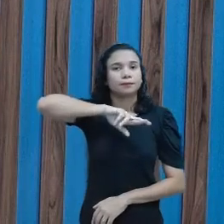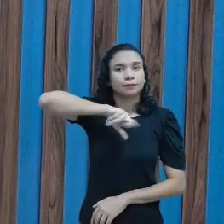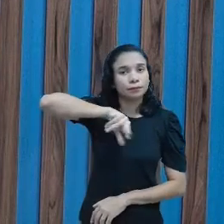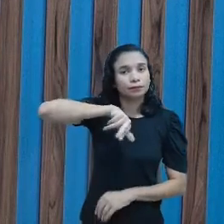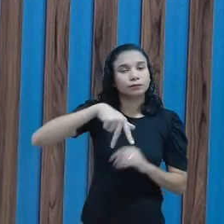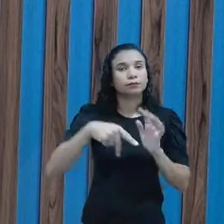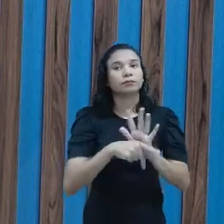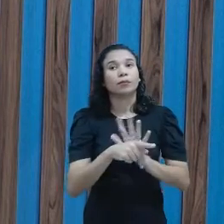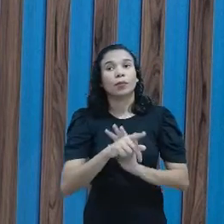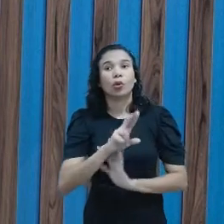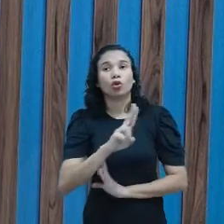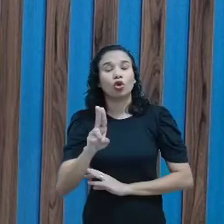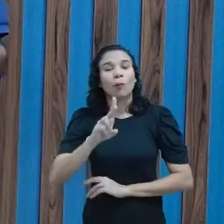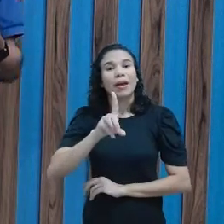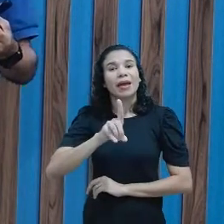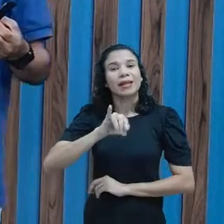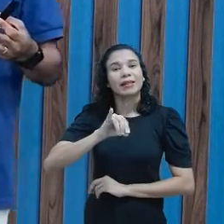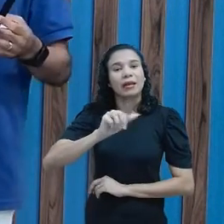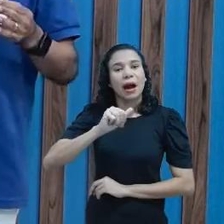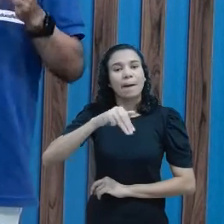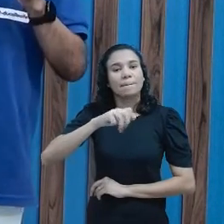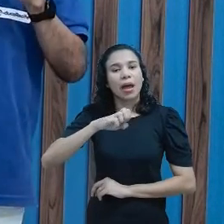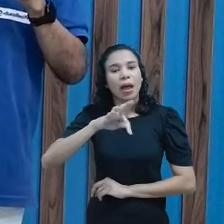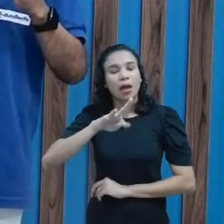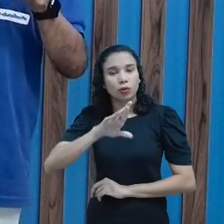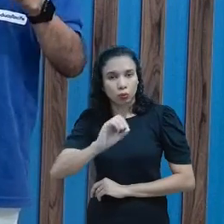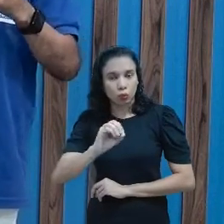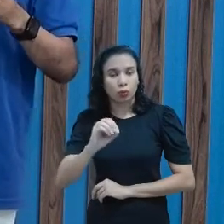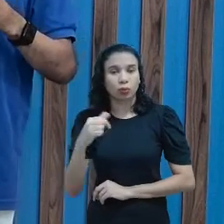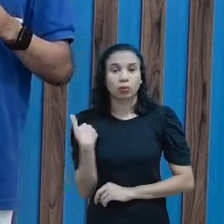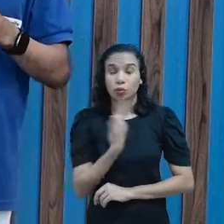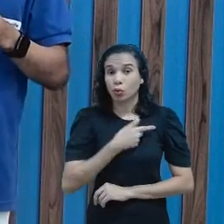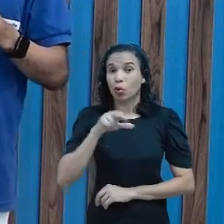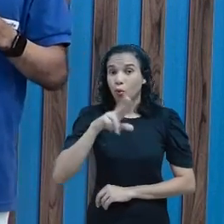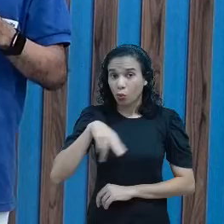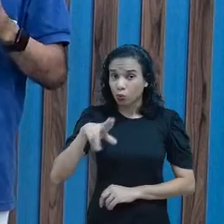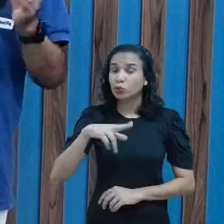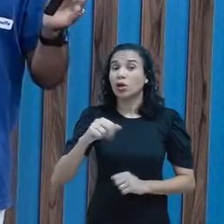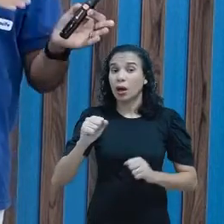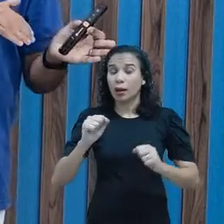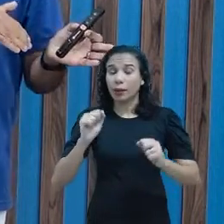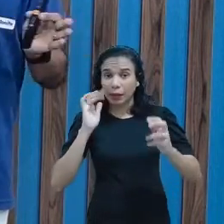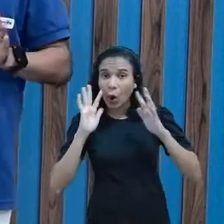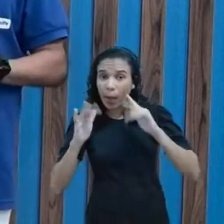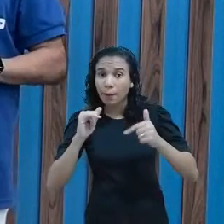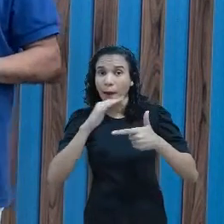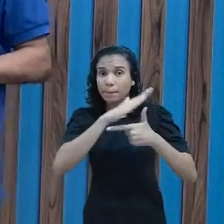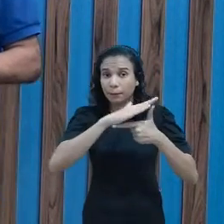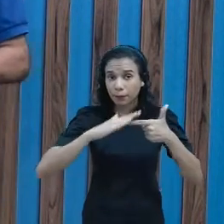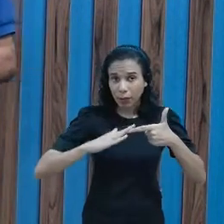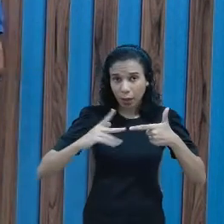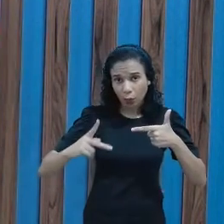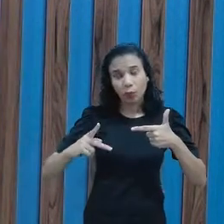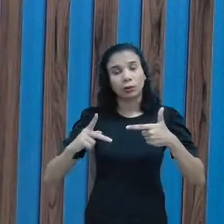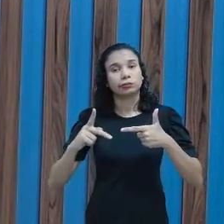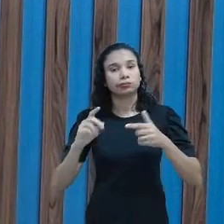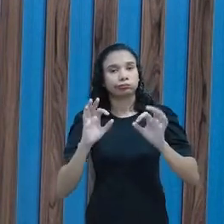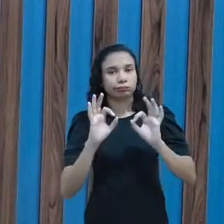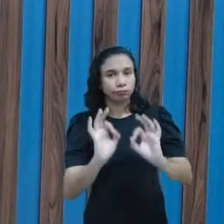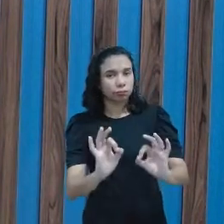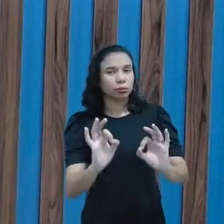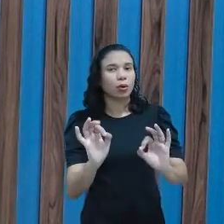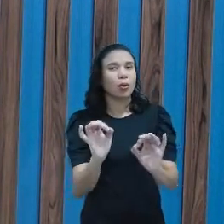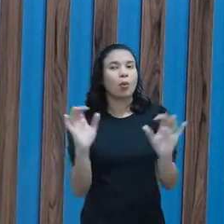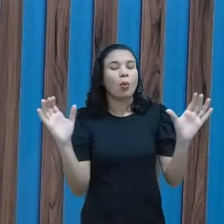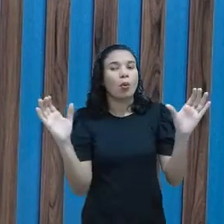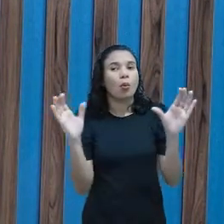o nome é diâmetro que passa no centro, mas mesmo se não fosse, a gente ia usar o teorema de Pitágoras para calcular sendo diâmetro ou não, tá bom? Mas aí, quando eu